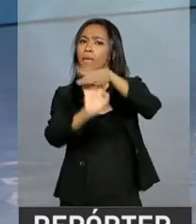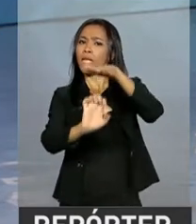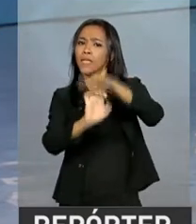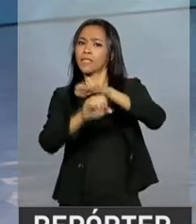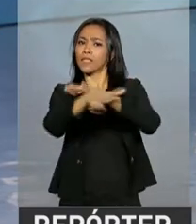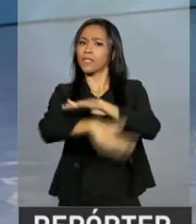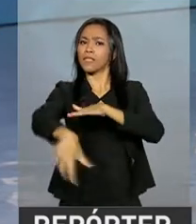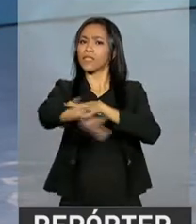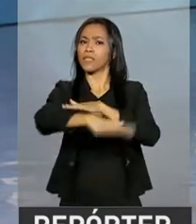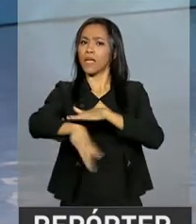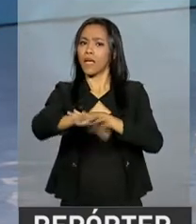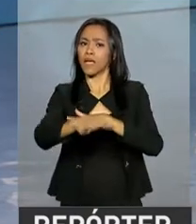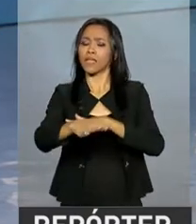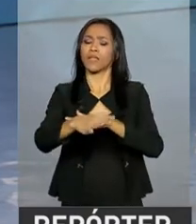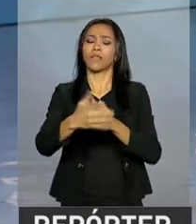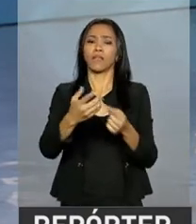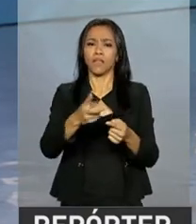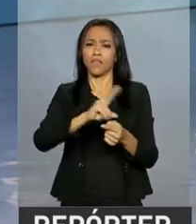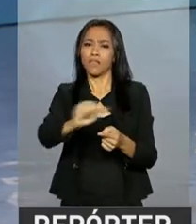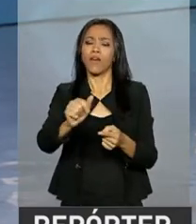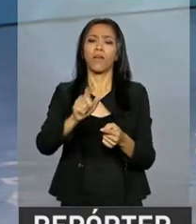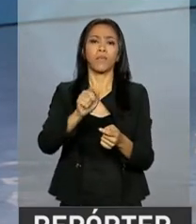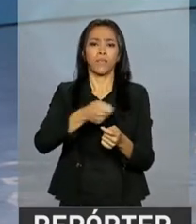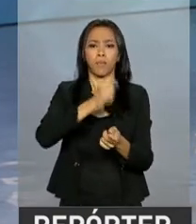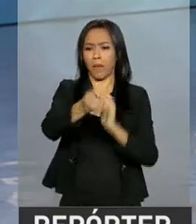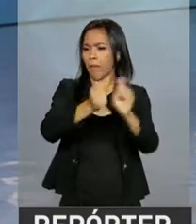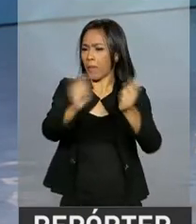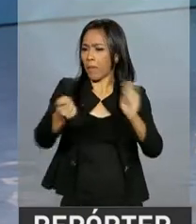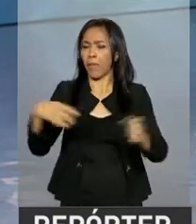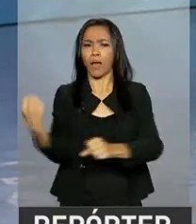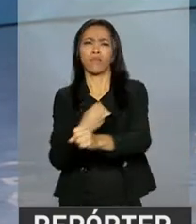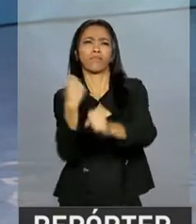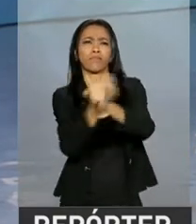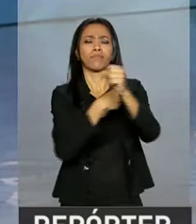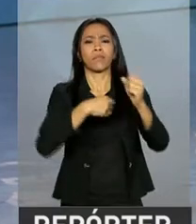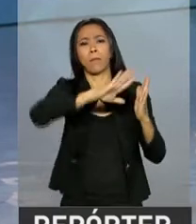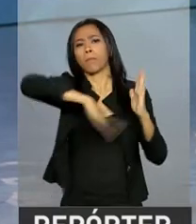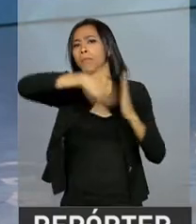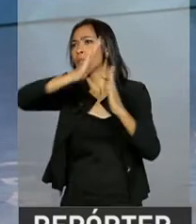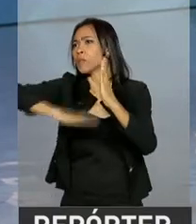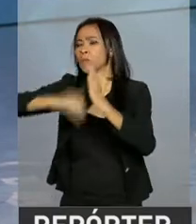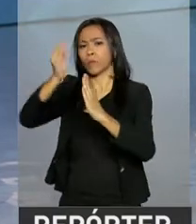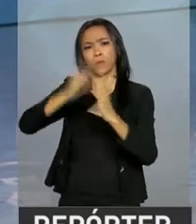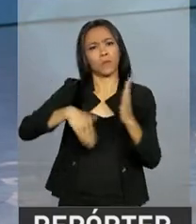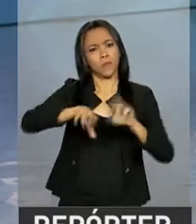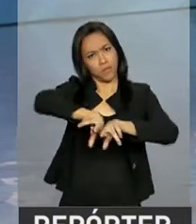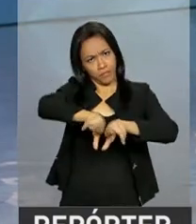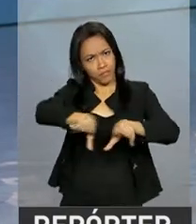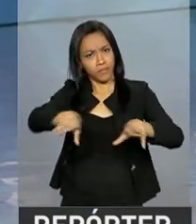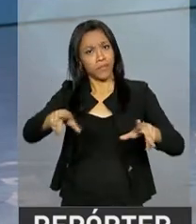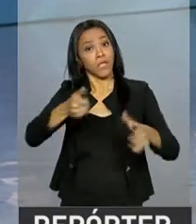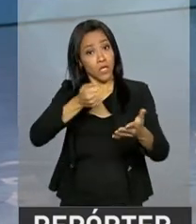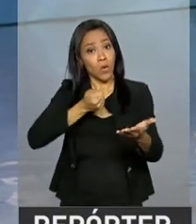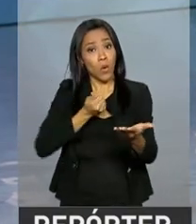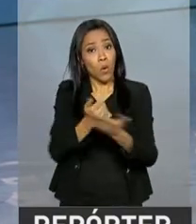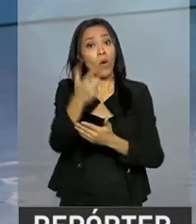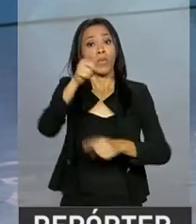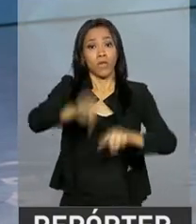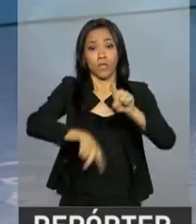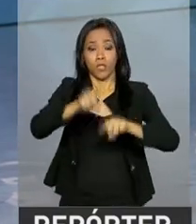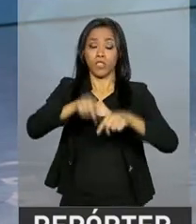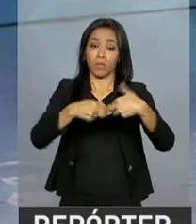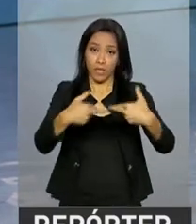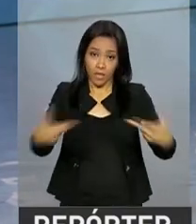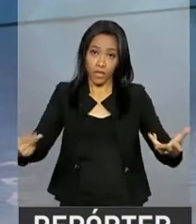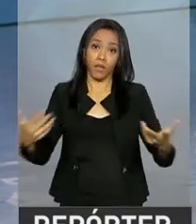para cobrir despesas com obras com reformas com manutenção e também com a compra de materiais e